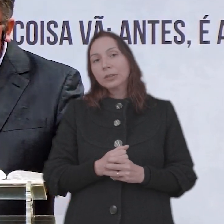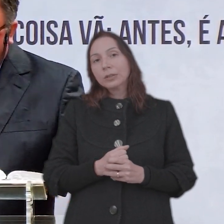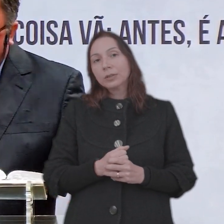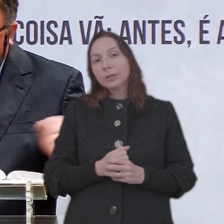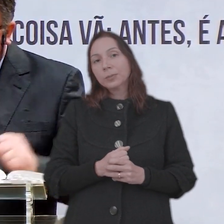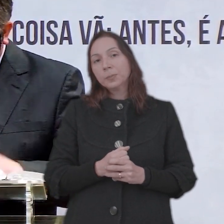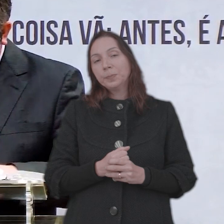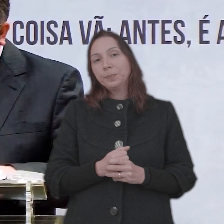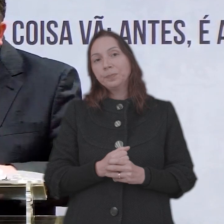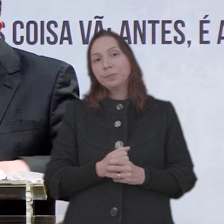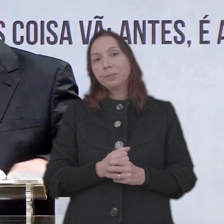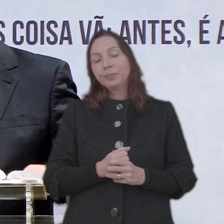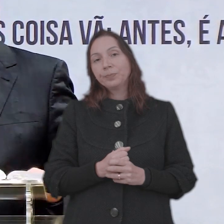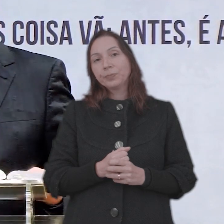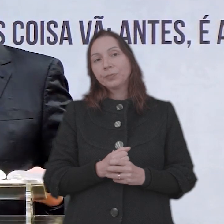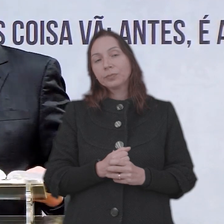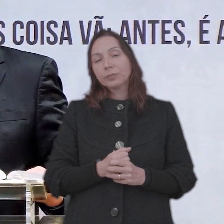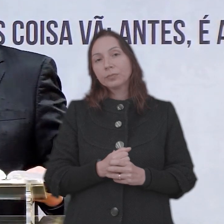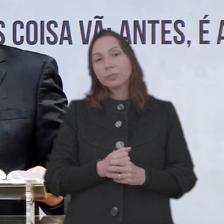rapidamente,